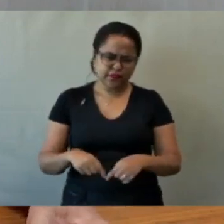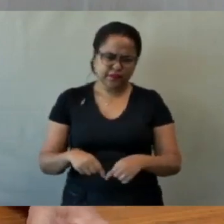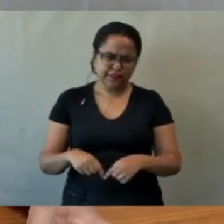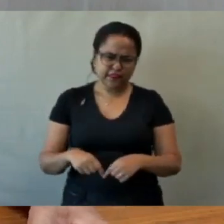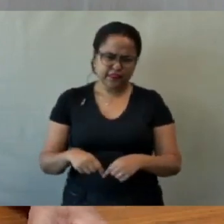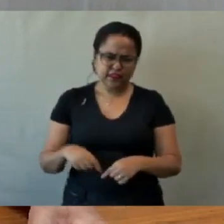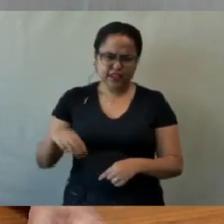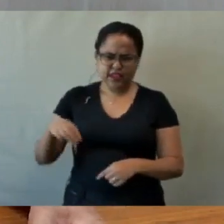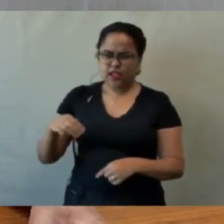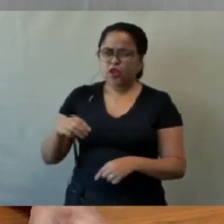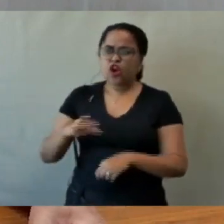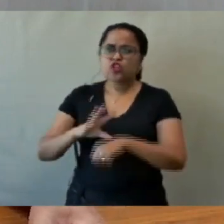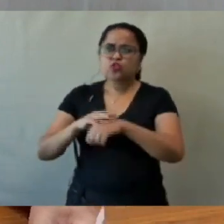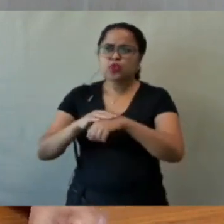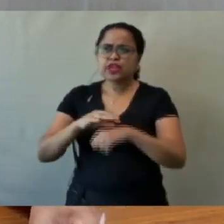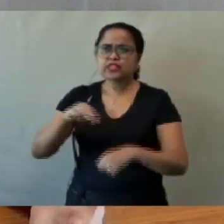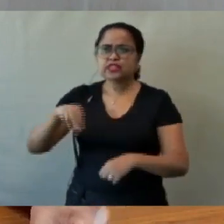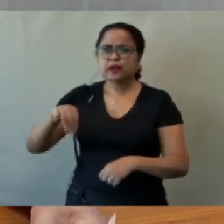mielomeningocele,